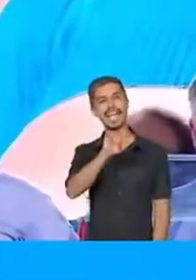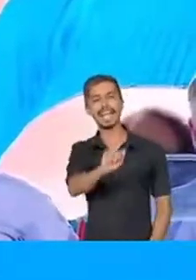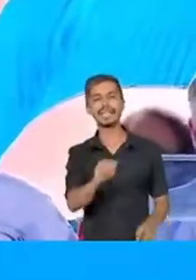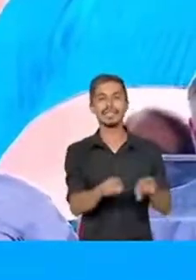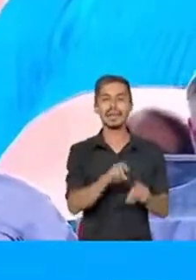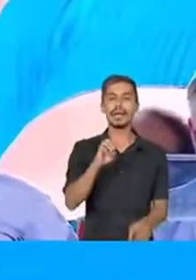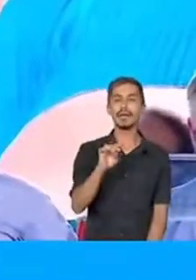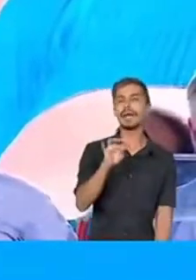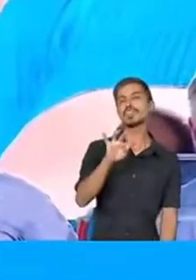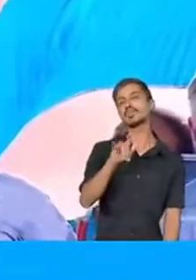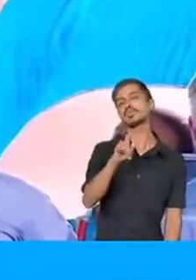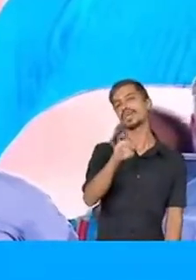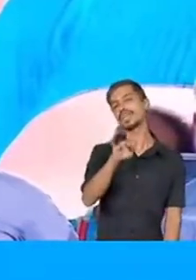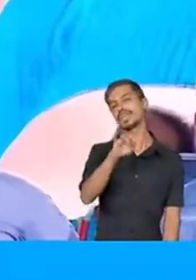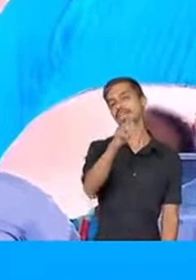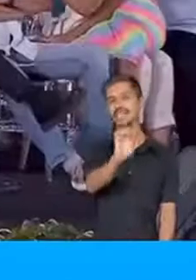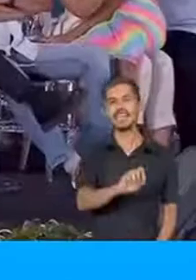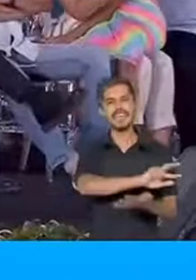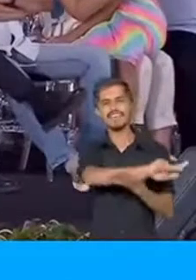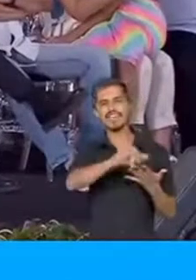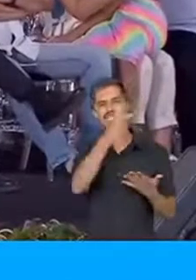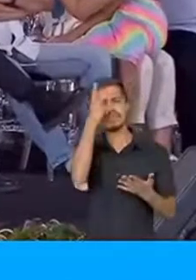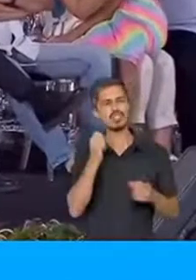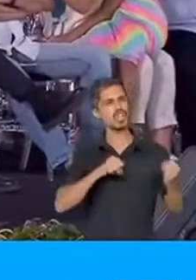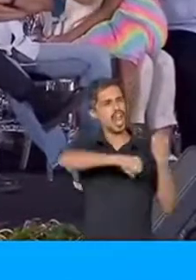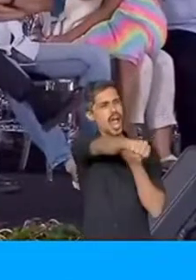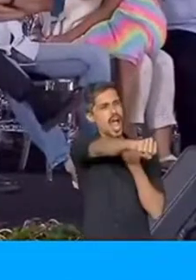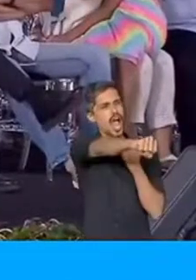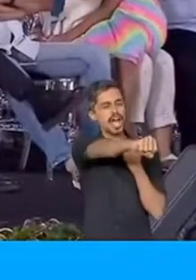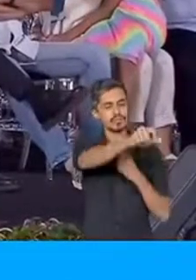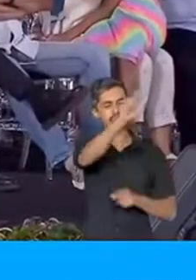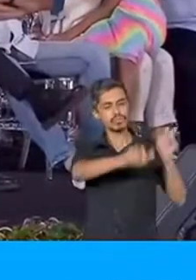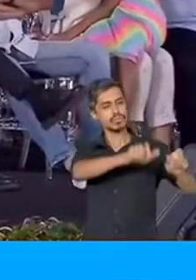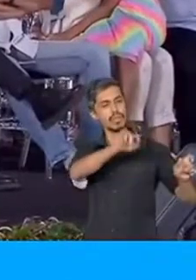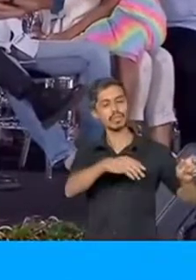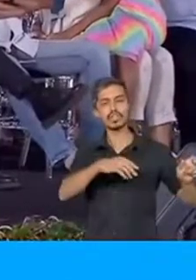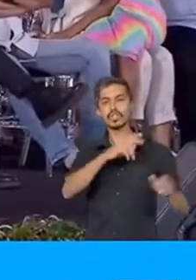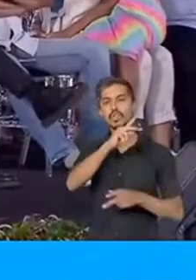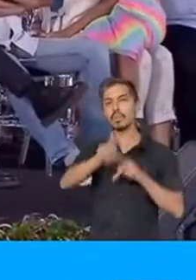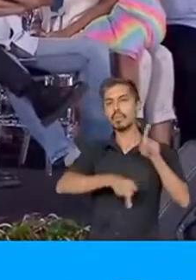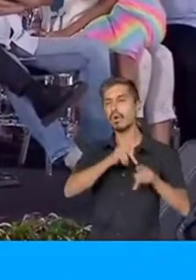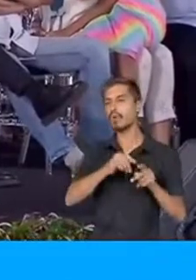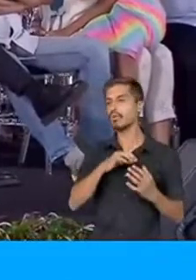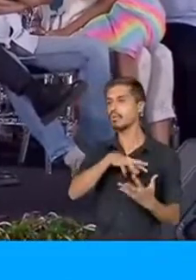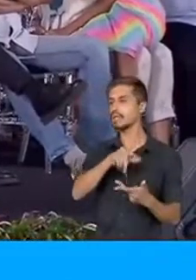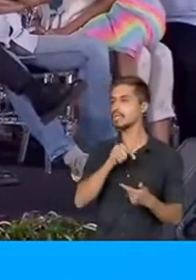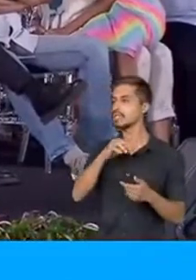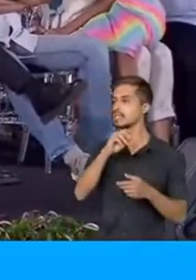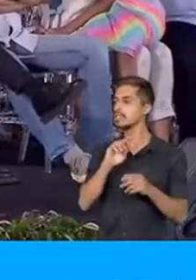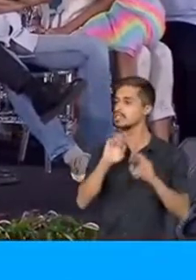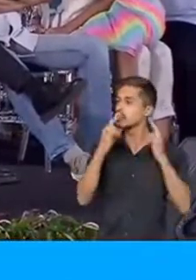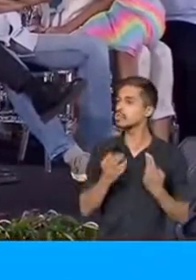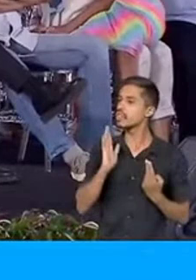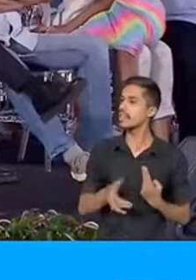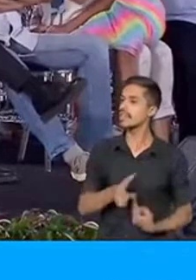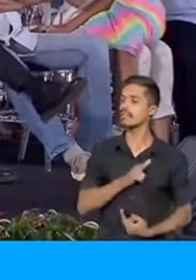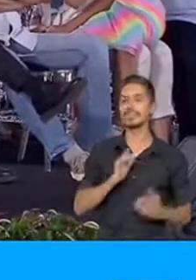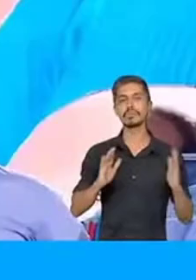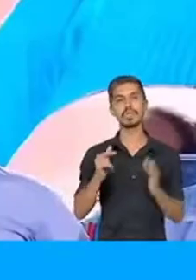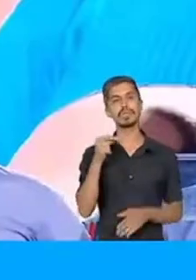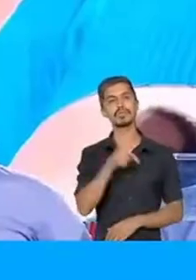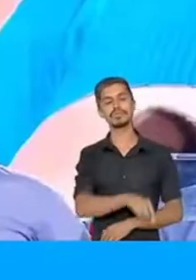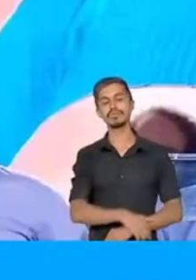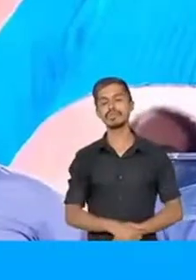Luther King e de tantos outros heróis que a humanidade já teve nesse período. Por isso,